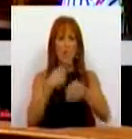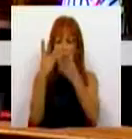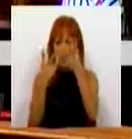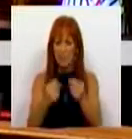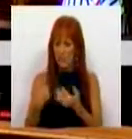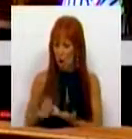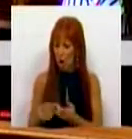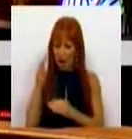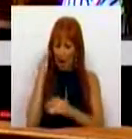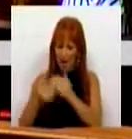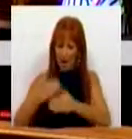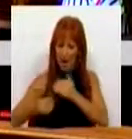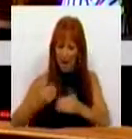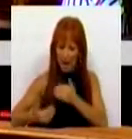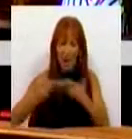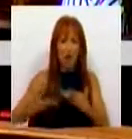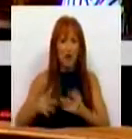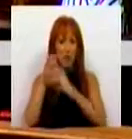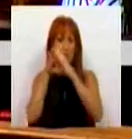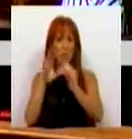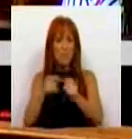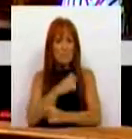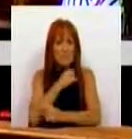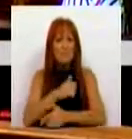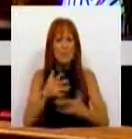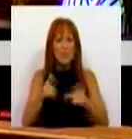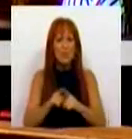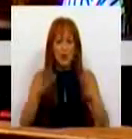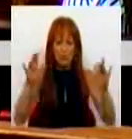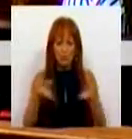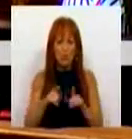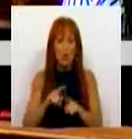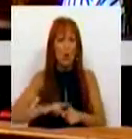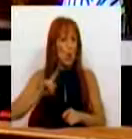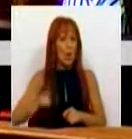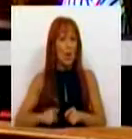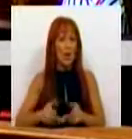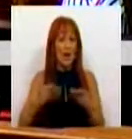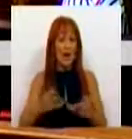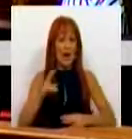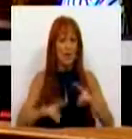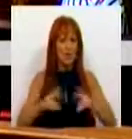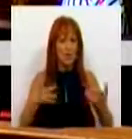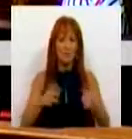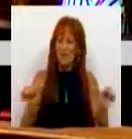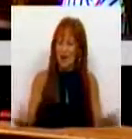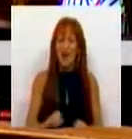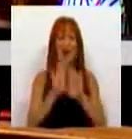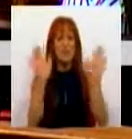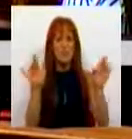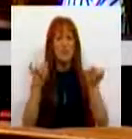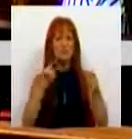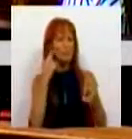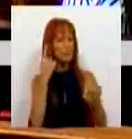orçamento que está em vigor presentemente, é um modelo que permite a redução e o alívio da carga fiscal e claramente